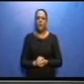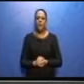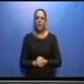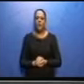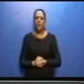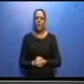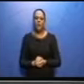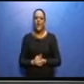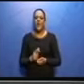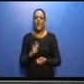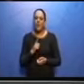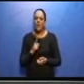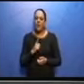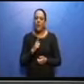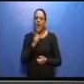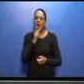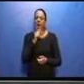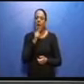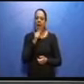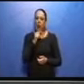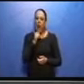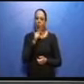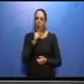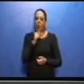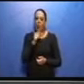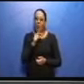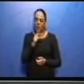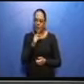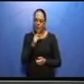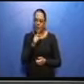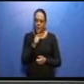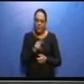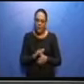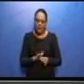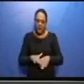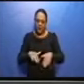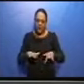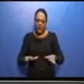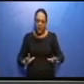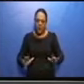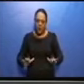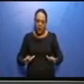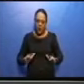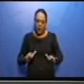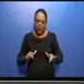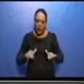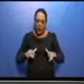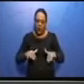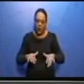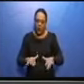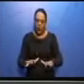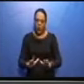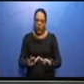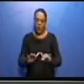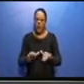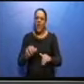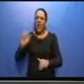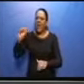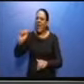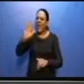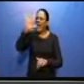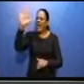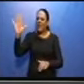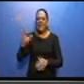Nós temos as correntes marítimas, que influenciam aí os climas, né? No continente asiático nós temos diversas correntes que atuam